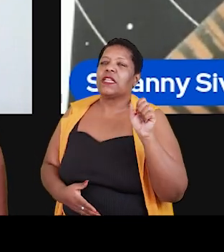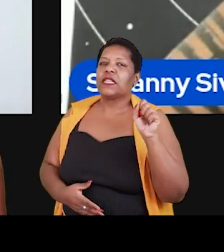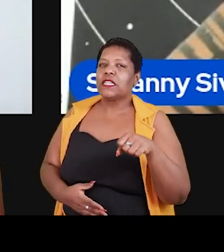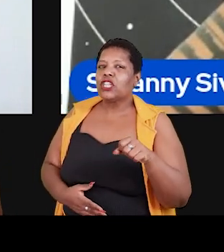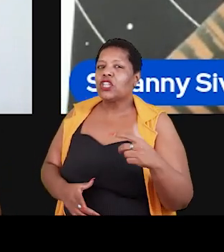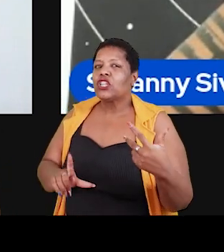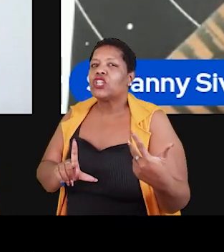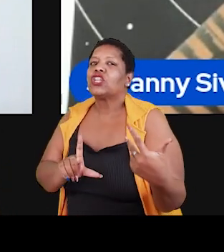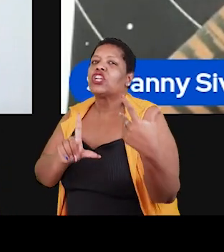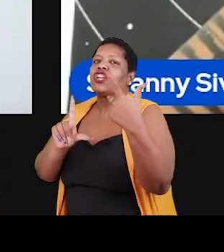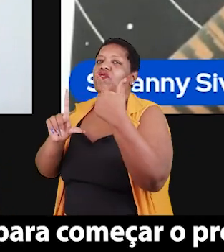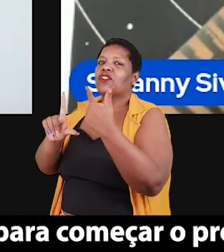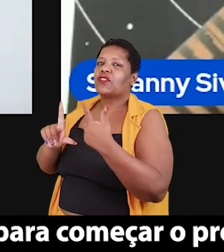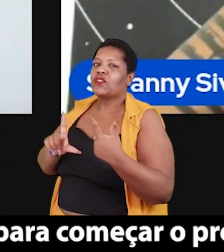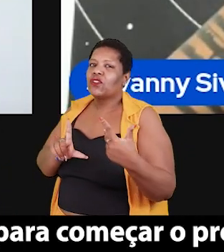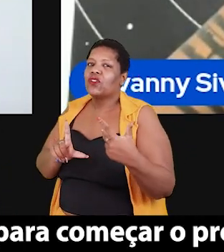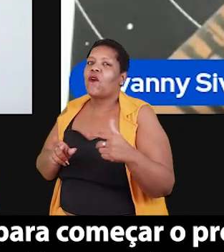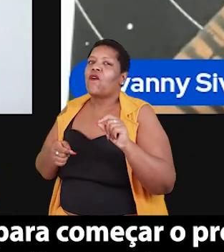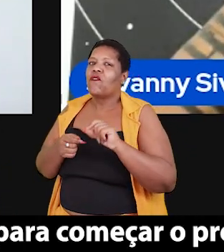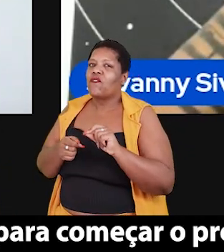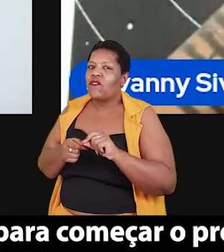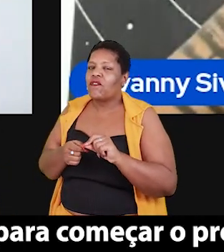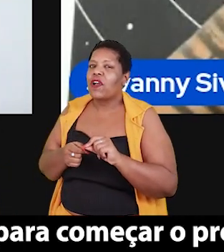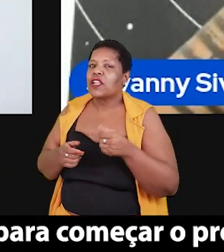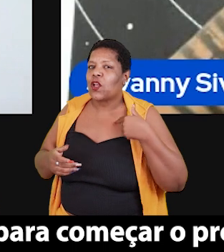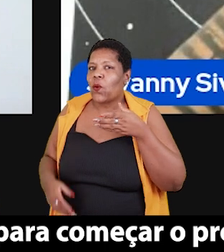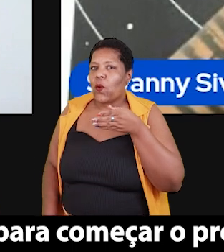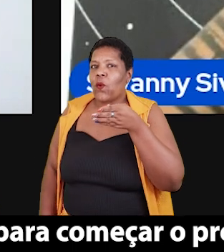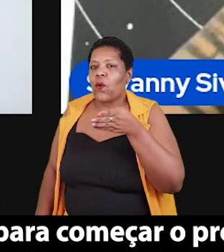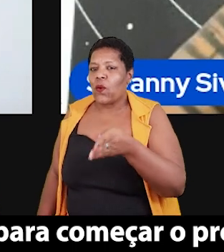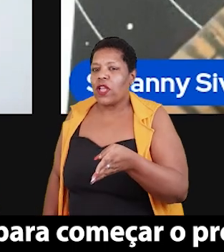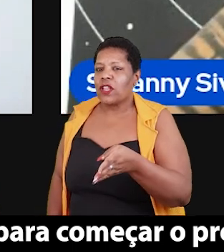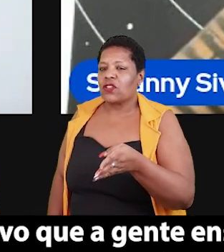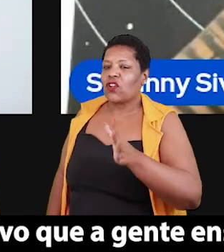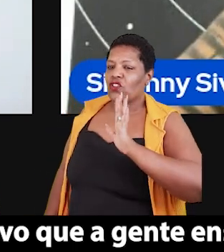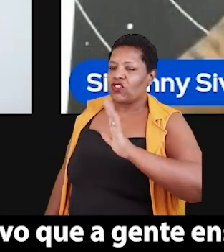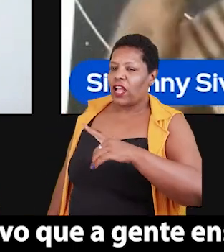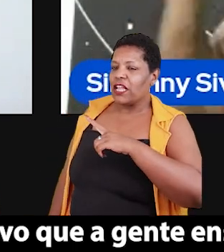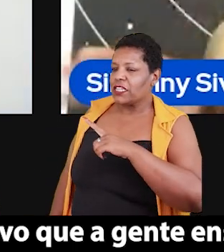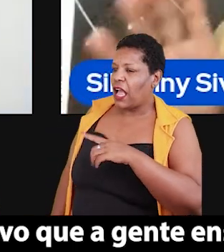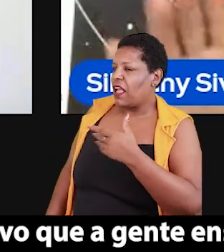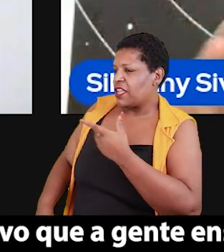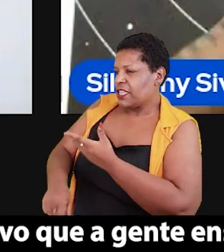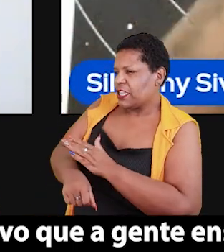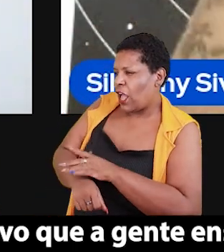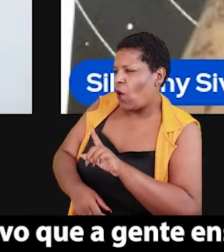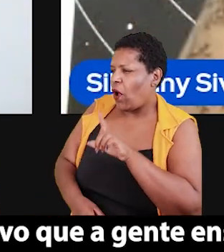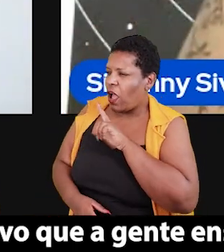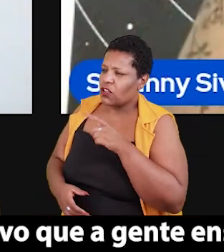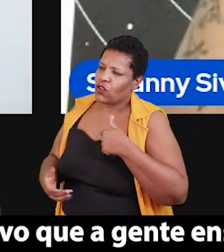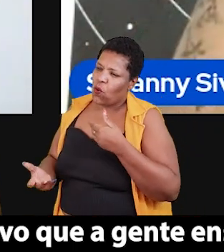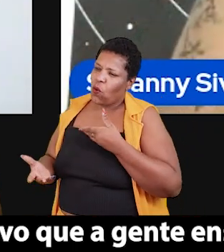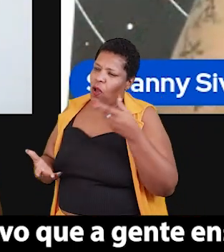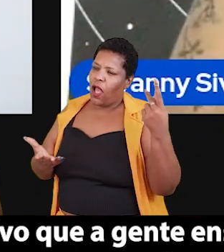as gravações que a gente faz, quando eu entro para começar o programa, mesmo se eu já estou ali por algum motivo que a gente ensaiou antes, assim,